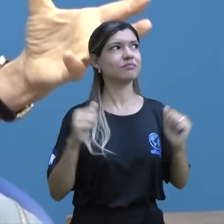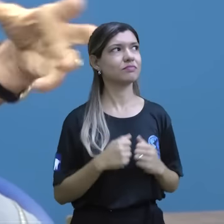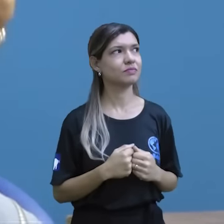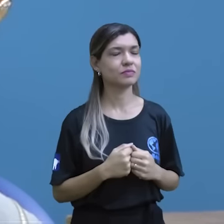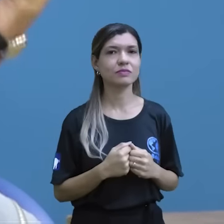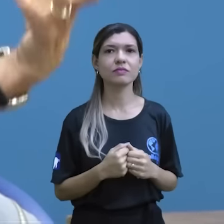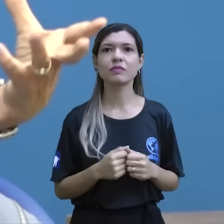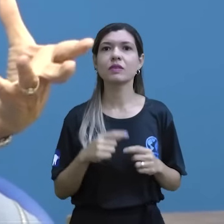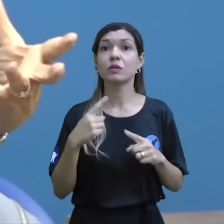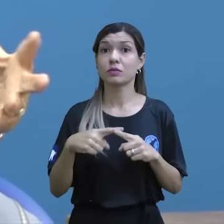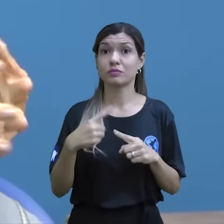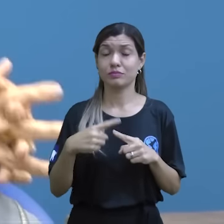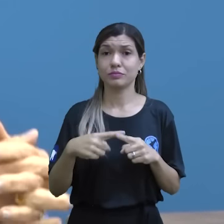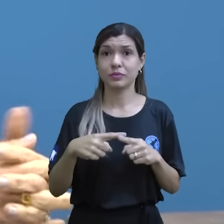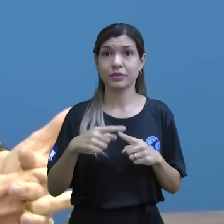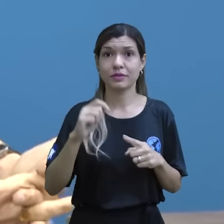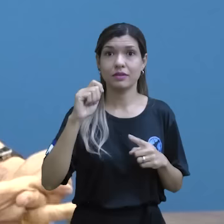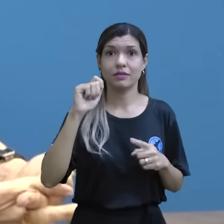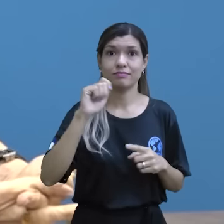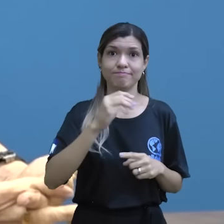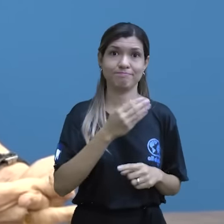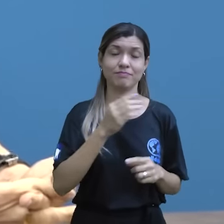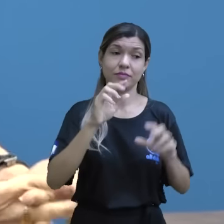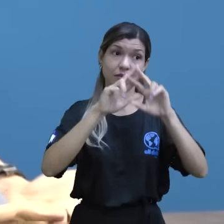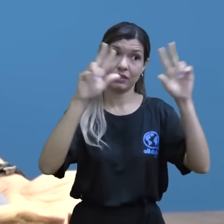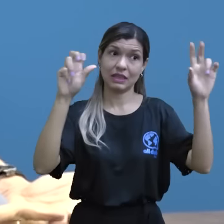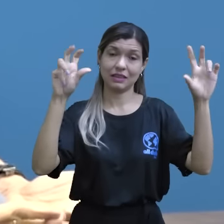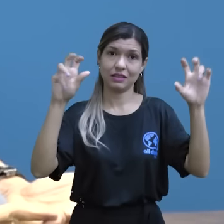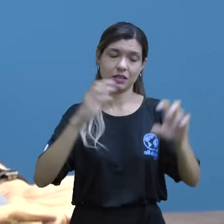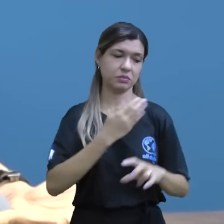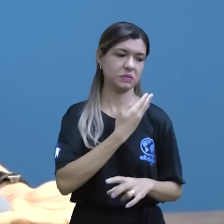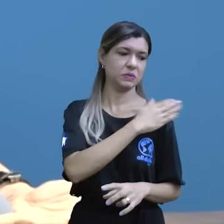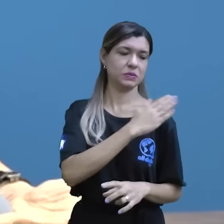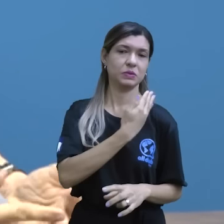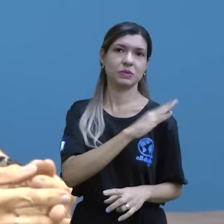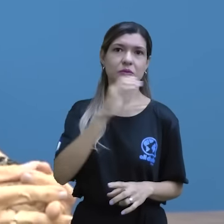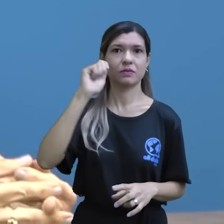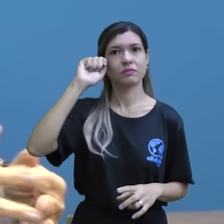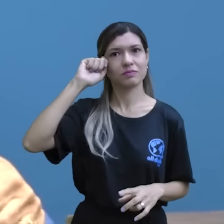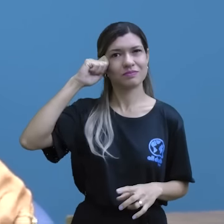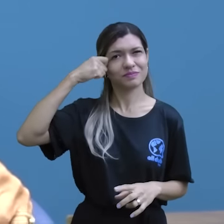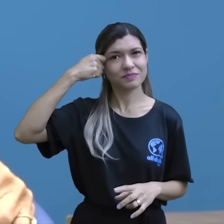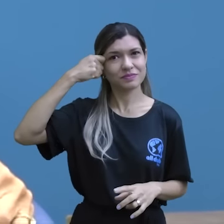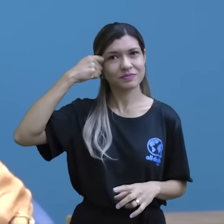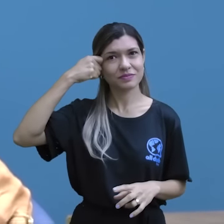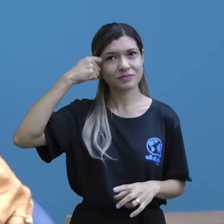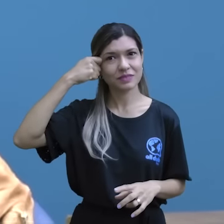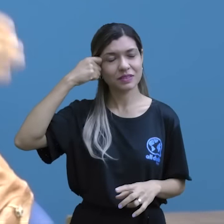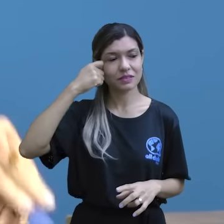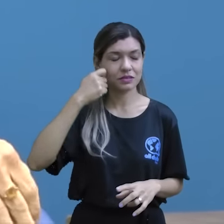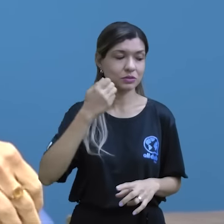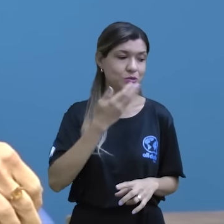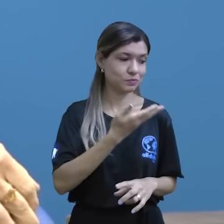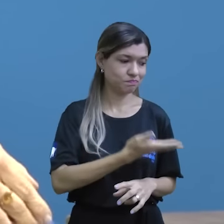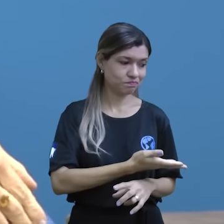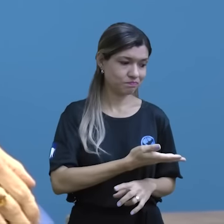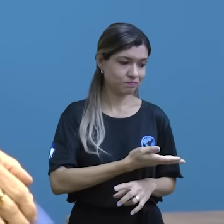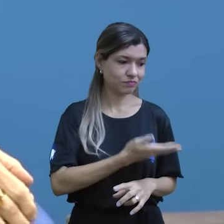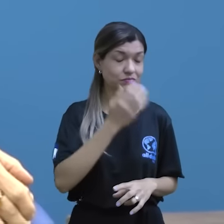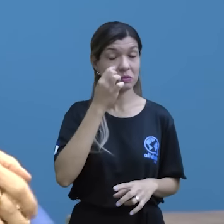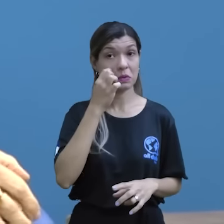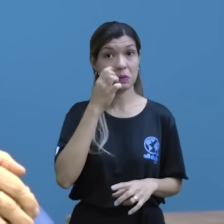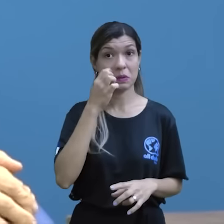Assis Barbosa escreve a biografia, o Lima estava praticamente desconhecido. É ele que traz a figura do